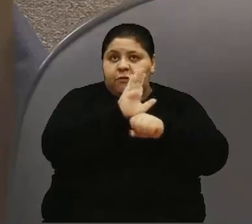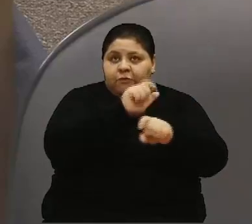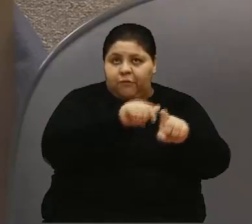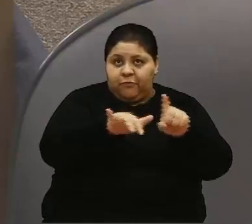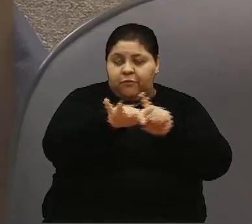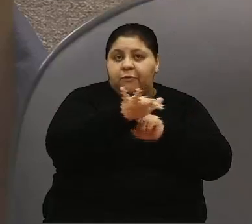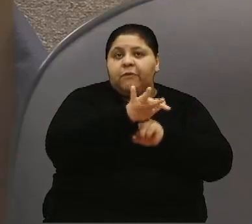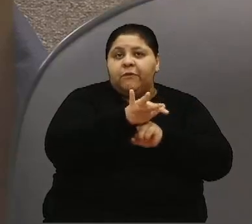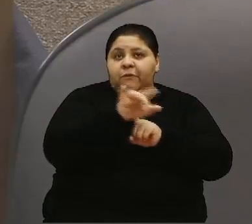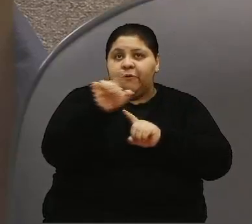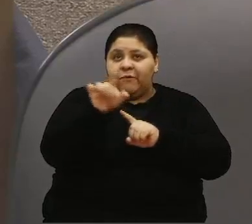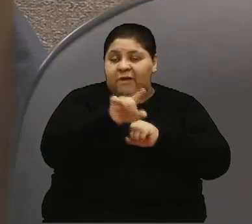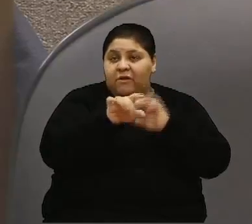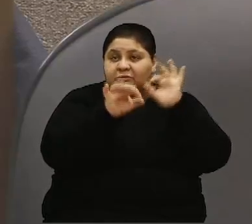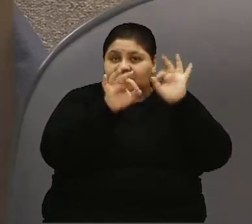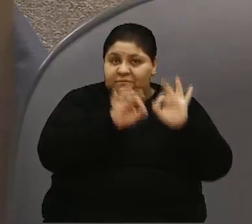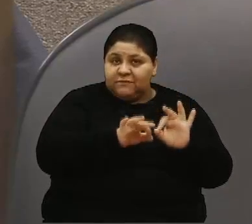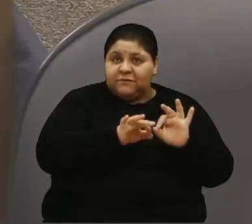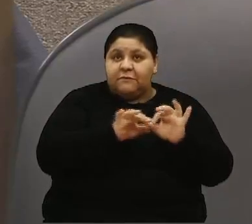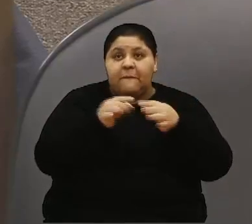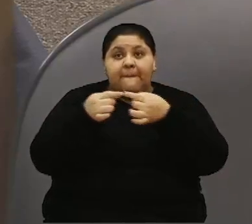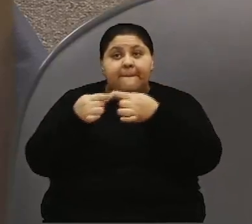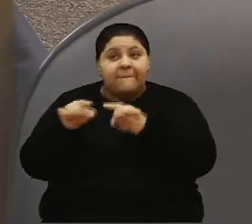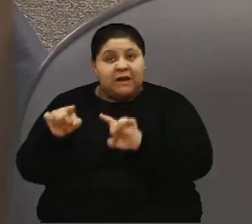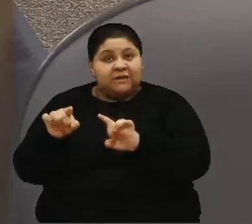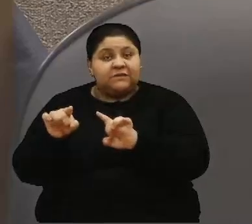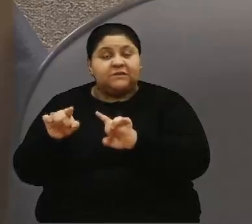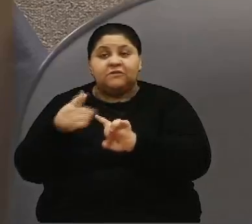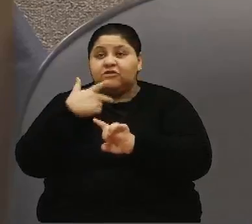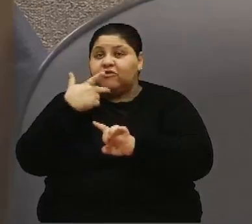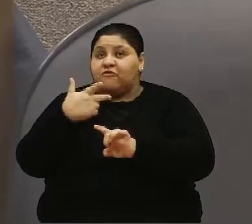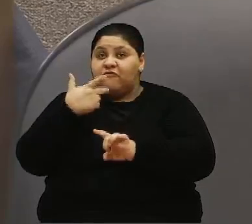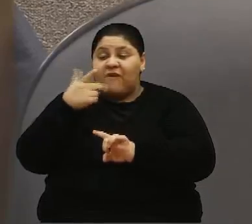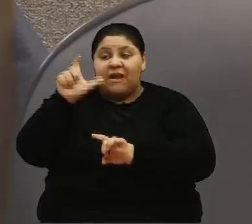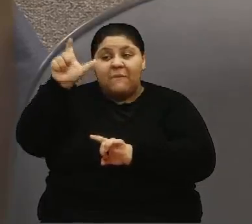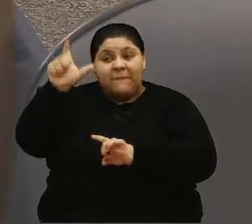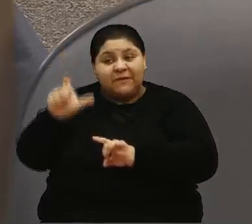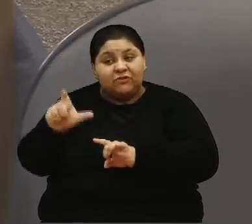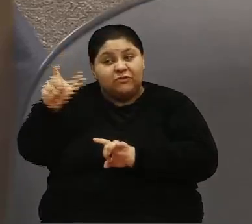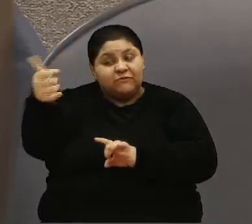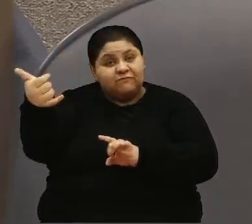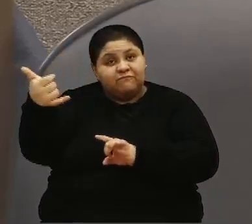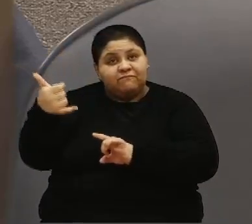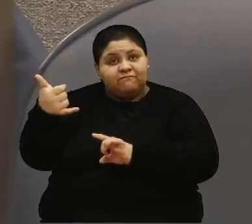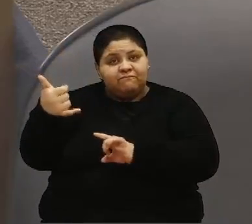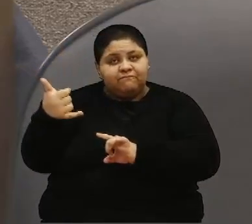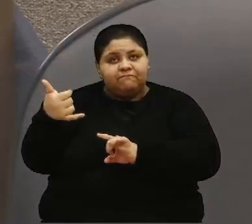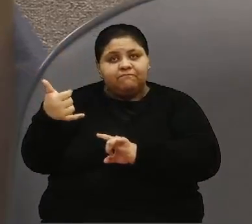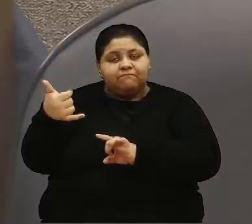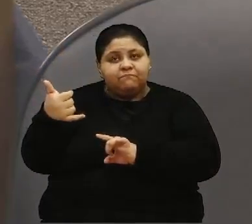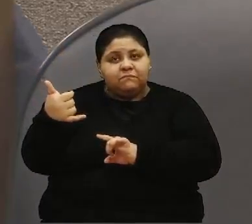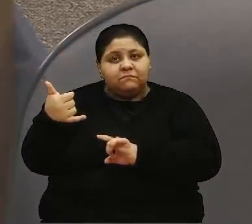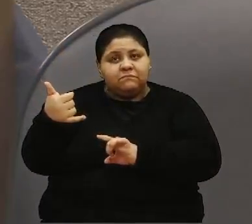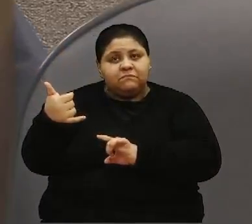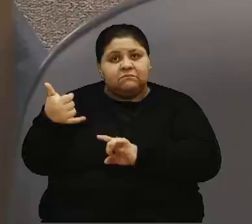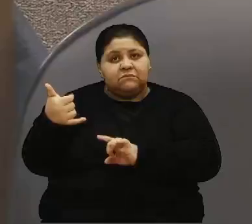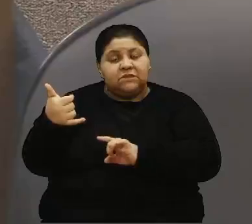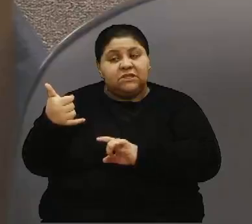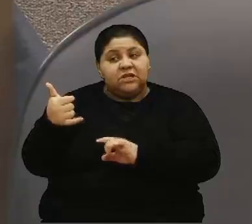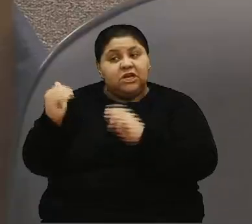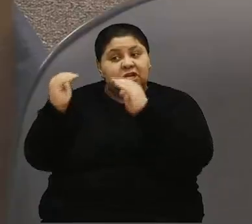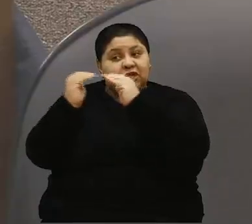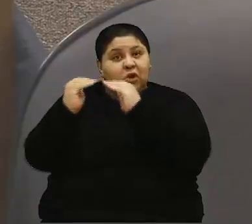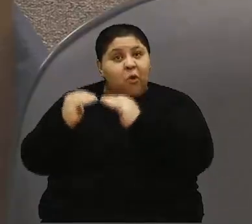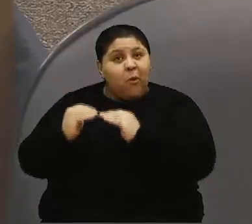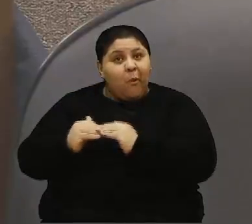é o ideal, né? Porém, relatos muitos no nosso gabinete de pessoas que se enquadram,